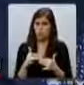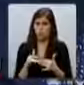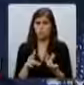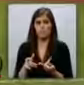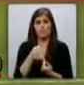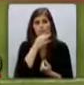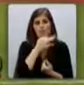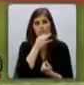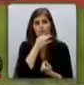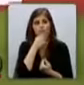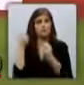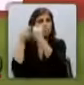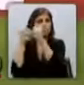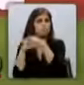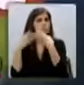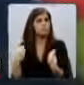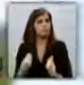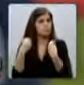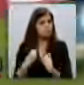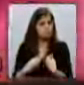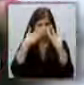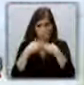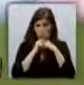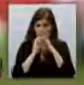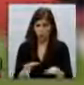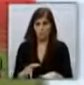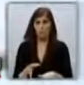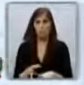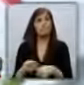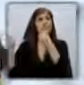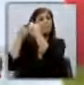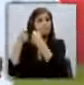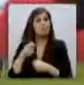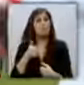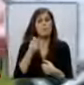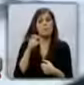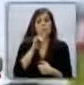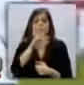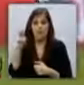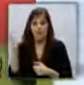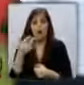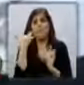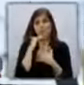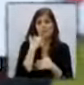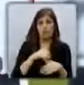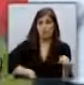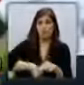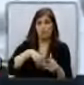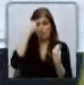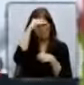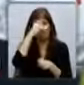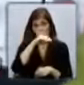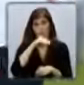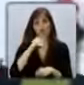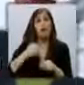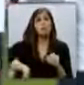cual falamos de un buen adversario sin ningún tipo de dudas. E frente ao Basileia, a felicidade de um treinador, não há jogadores ausentes, os